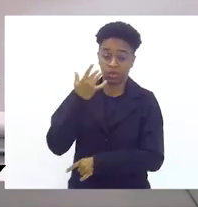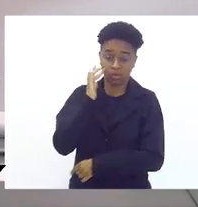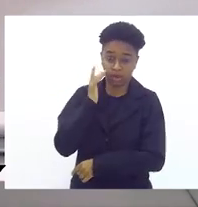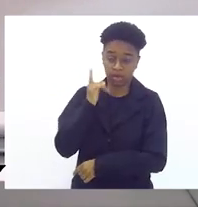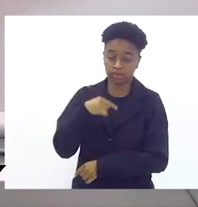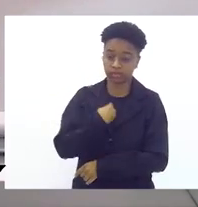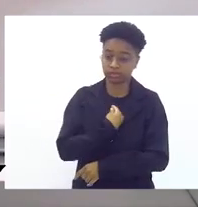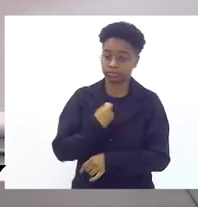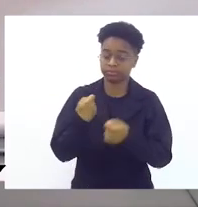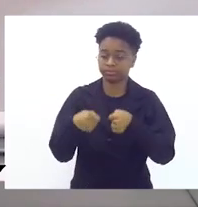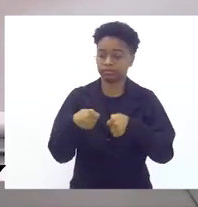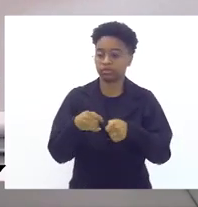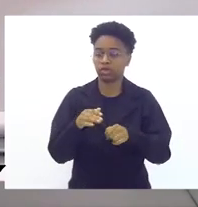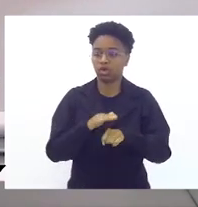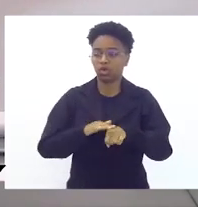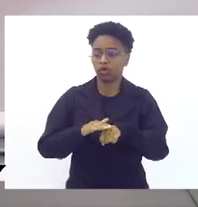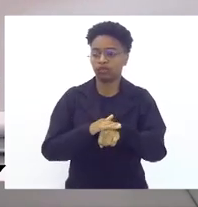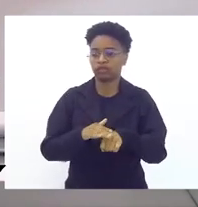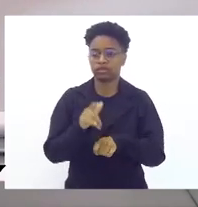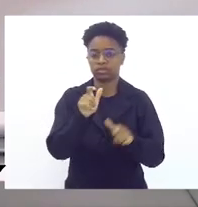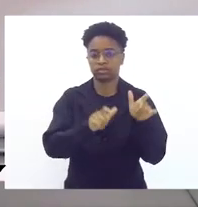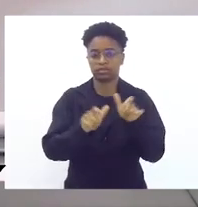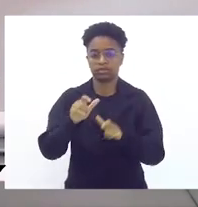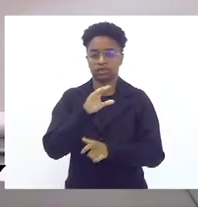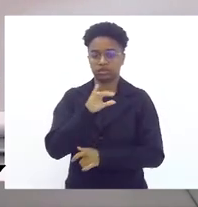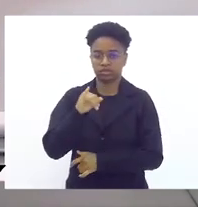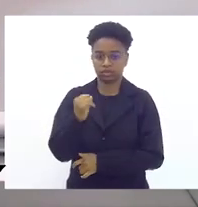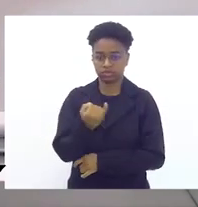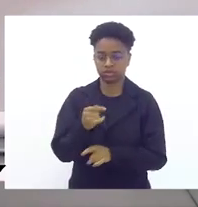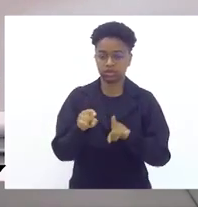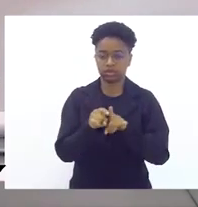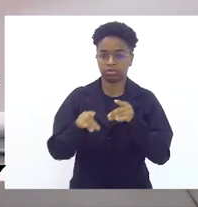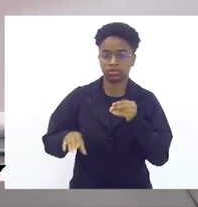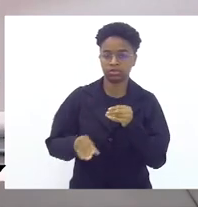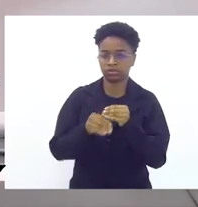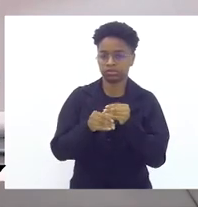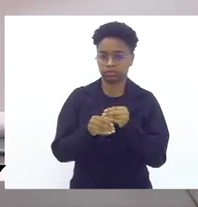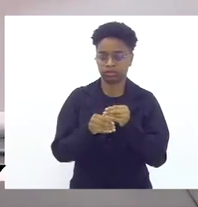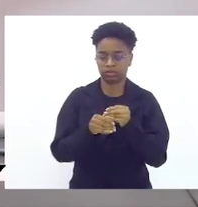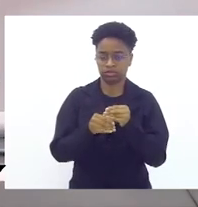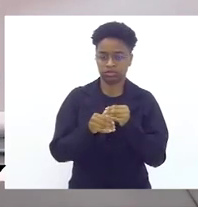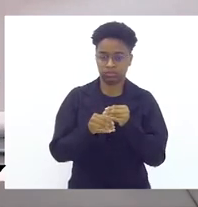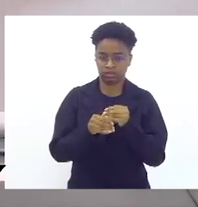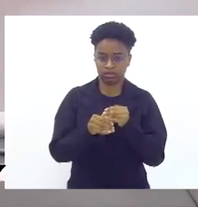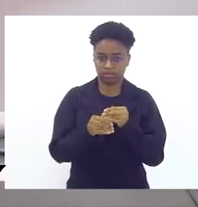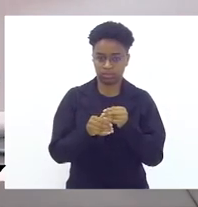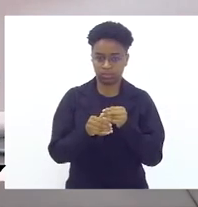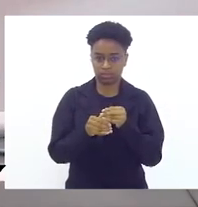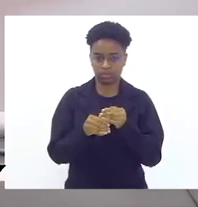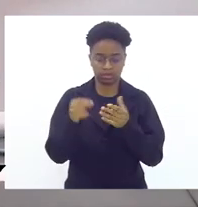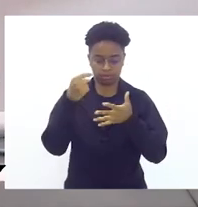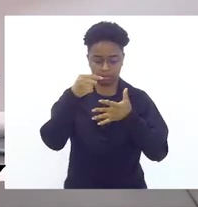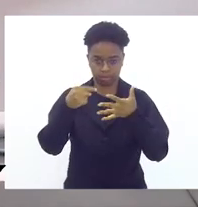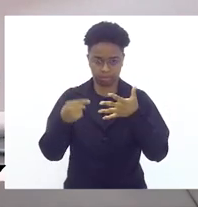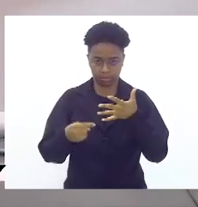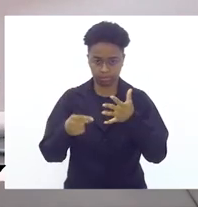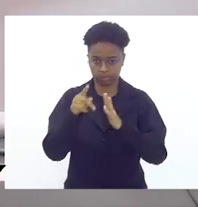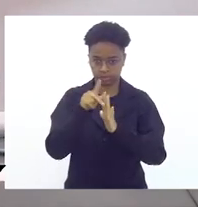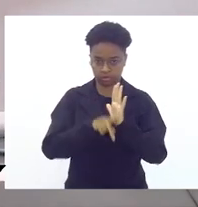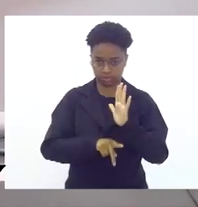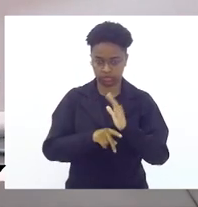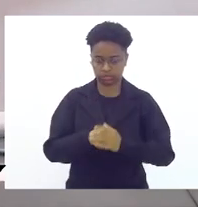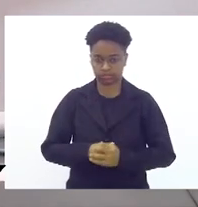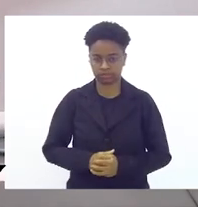com o pessoal da ccj de incluir esses pontos no projeto delegado